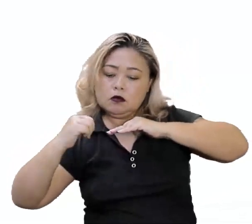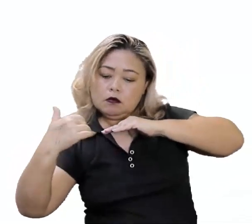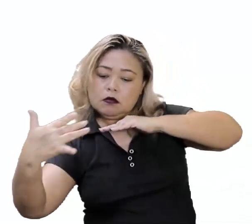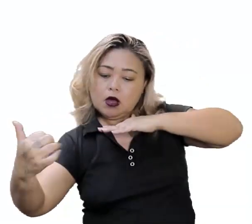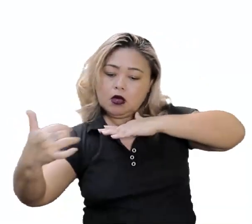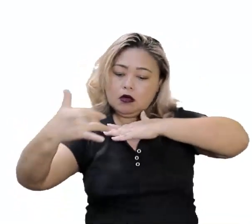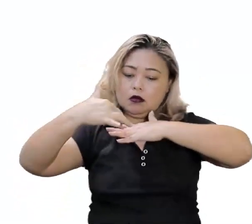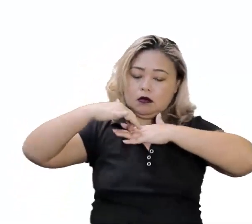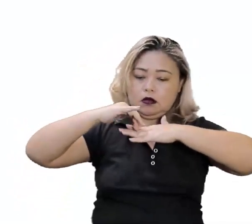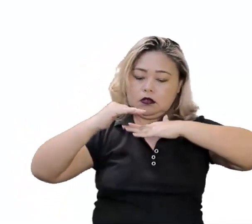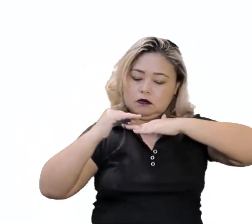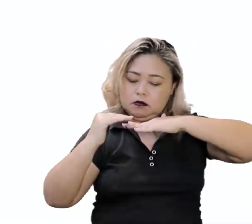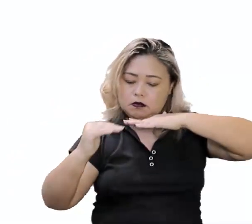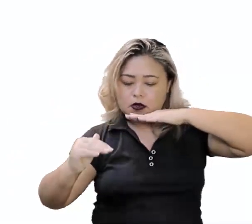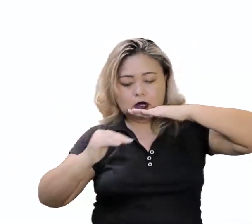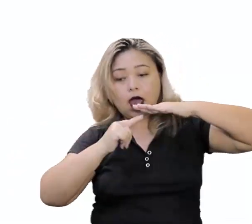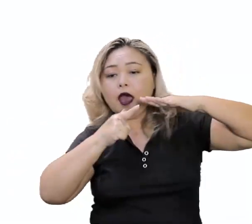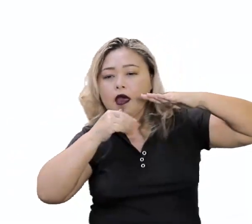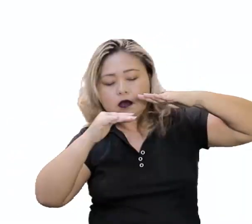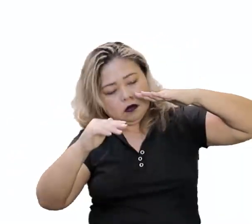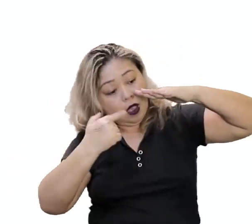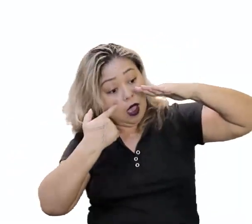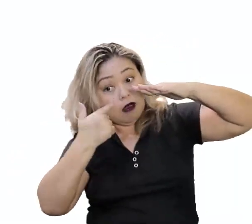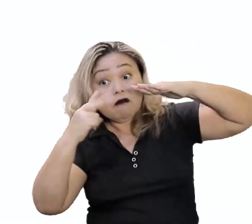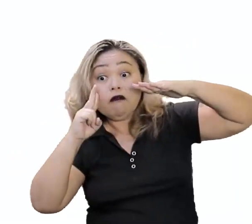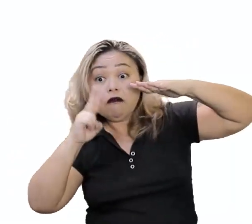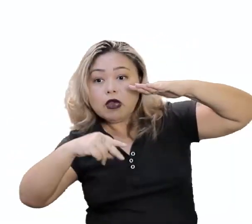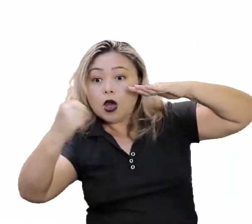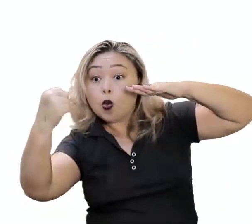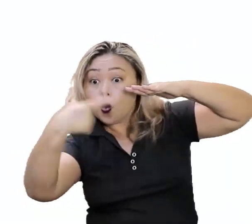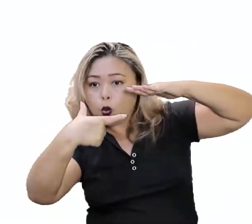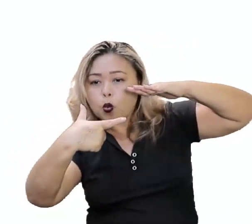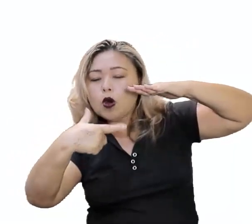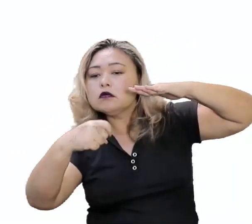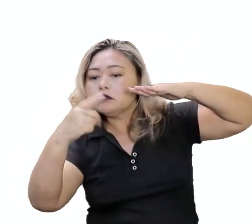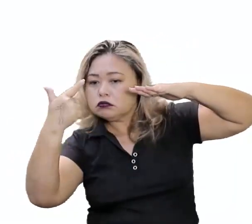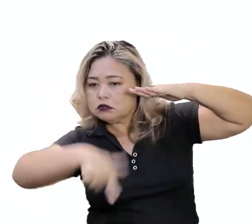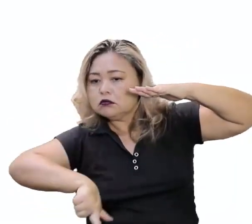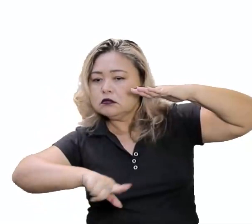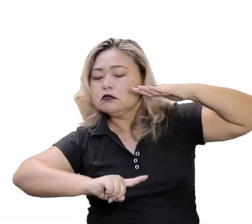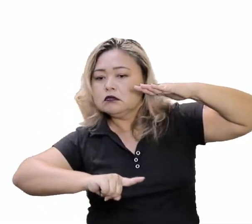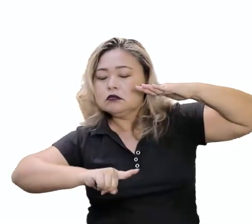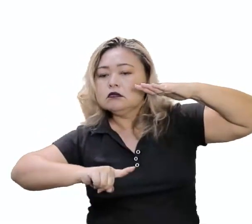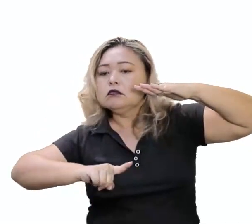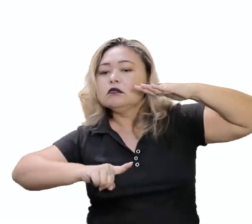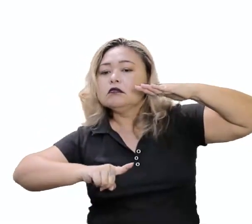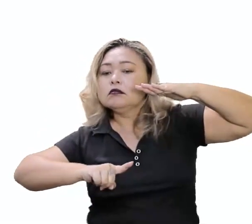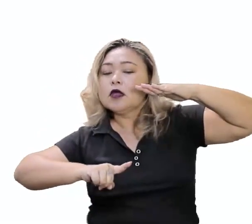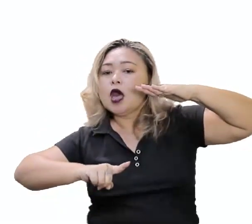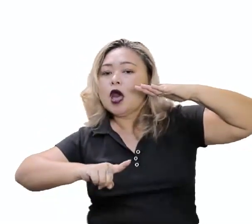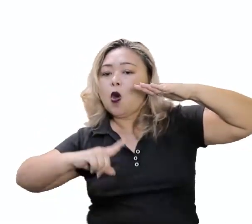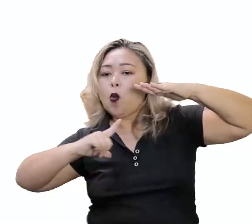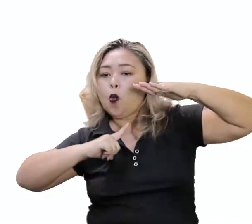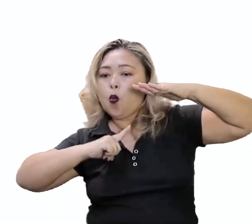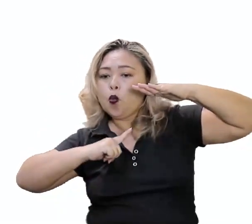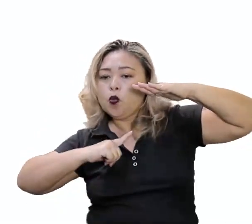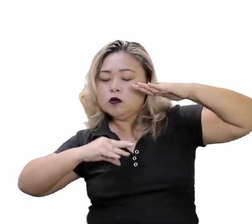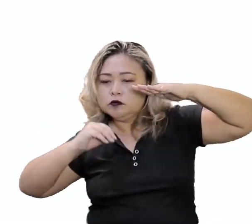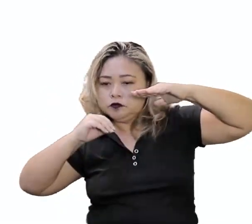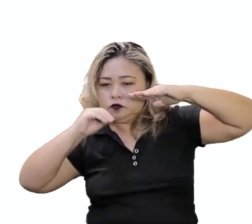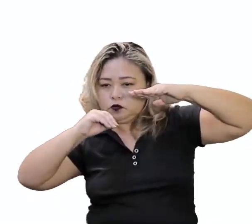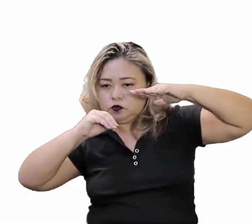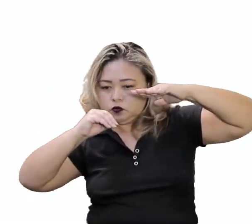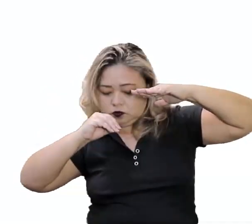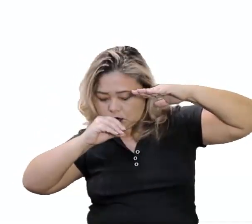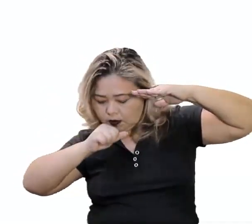nas primeiras camadas, onde você tem iluminação, tá? Aí eu vou reforçar de novo, a região onde tem organismos